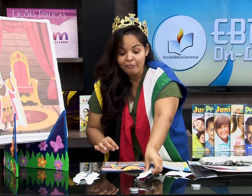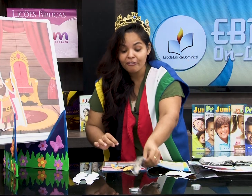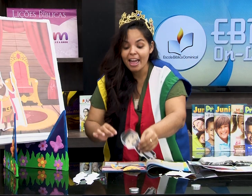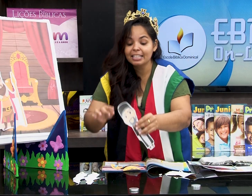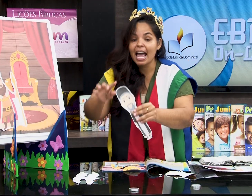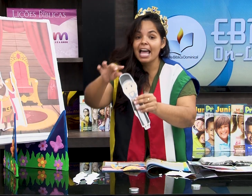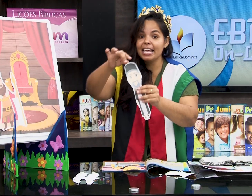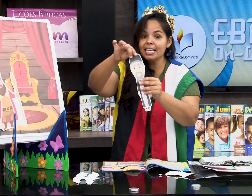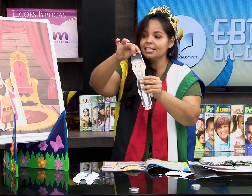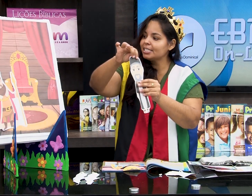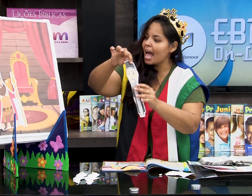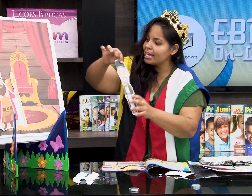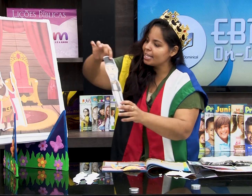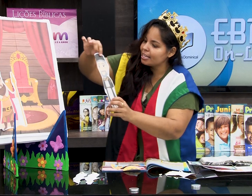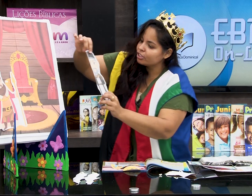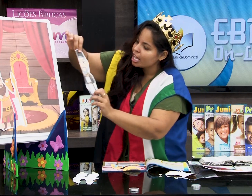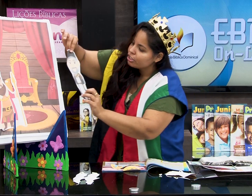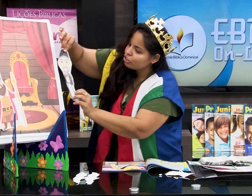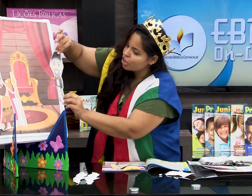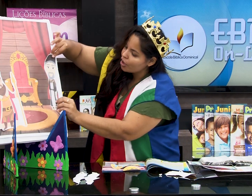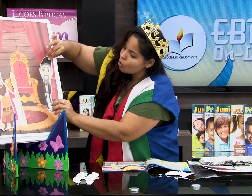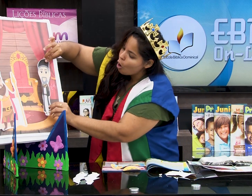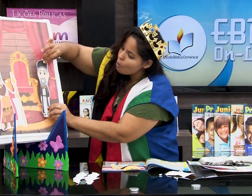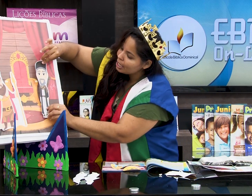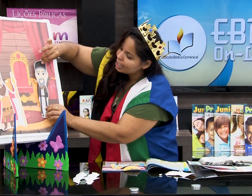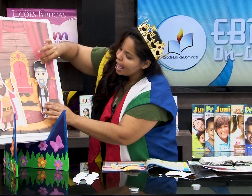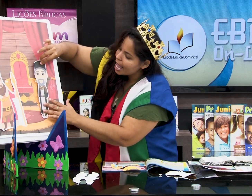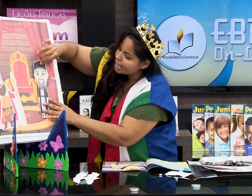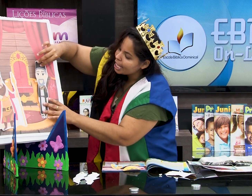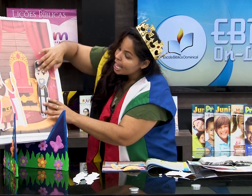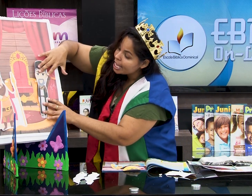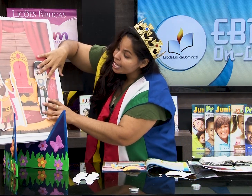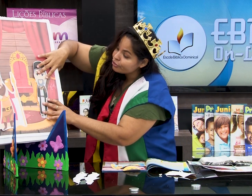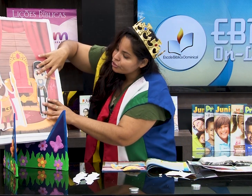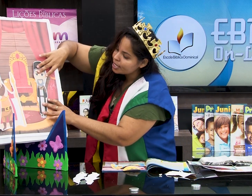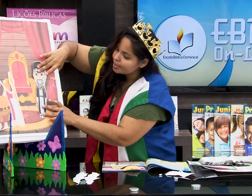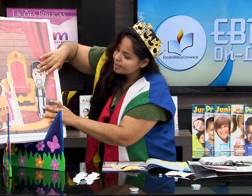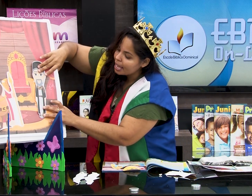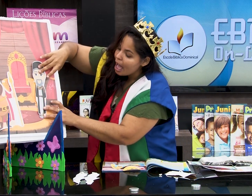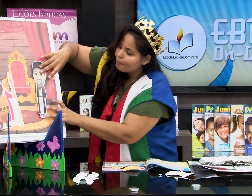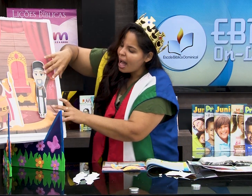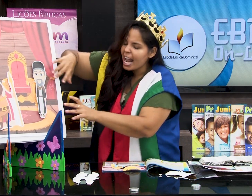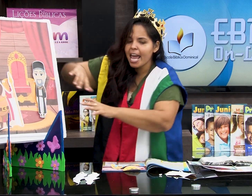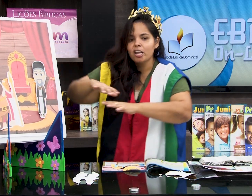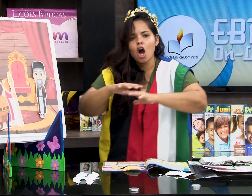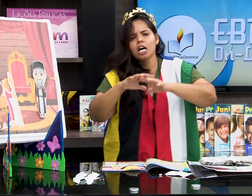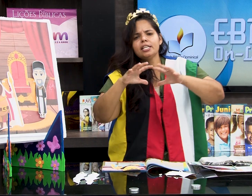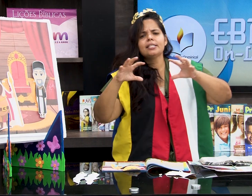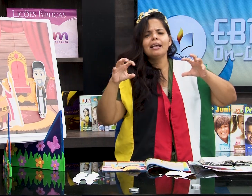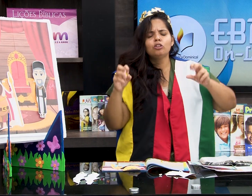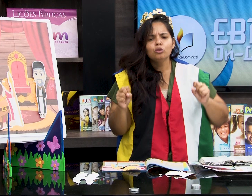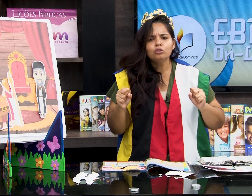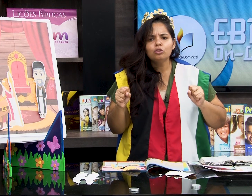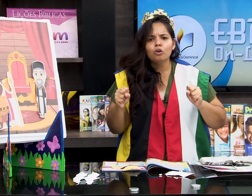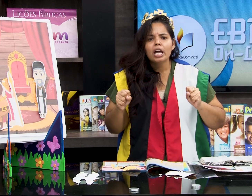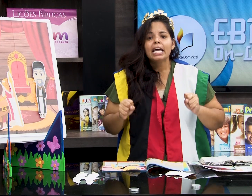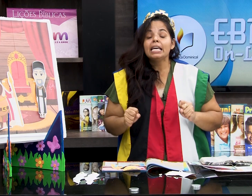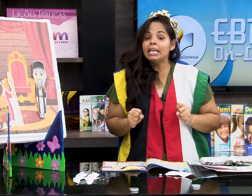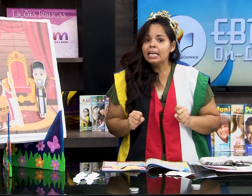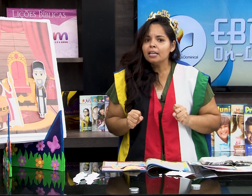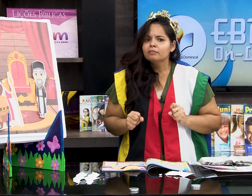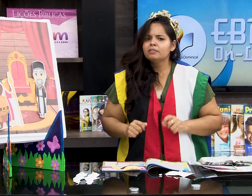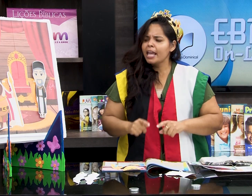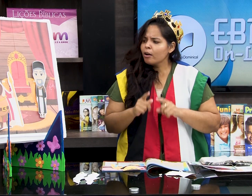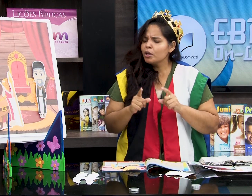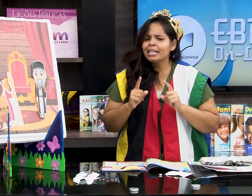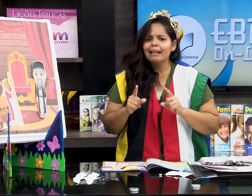o profeta Isaías chegou até ele e disse para ele organizar tudo